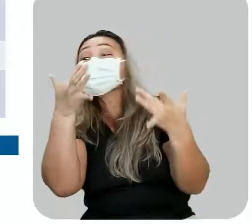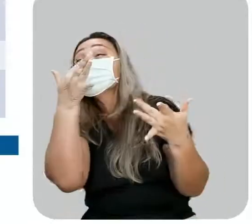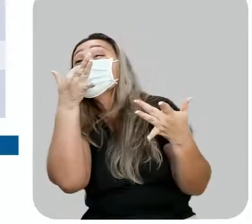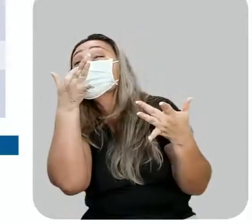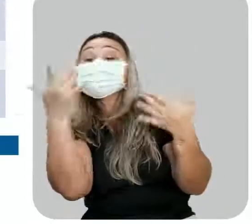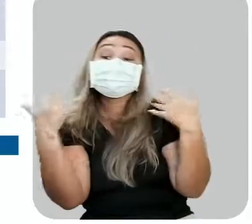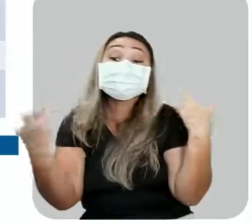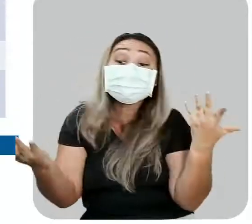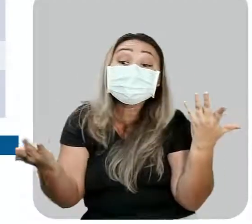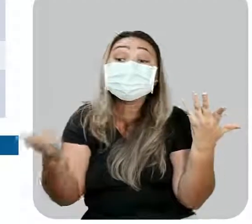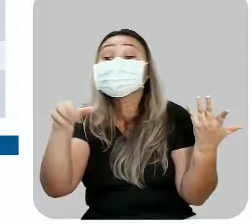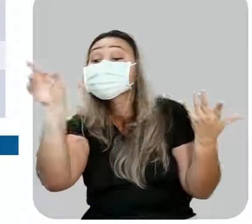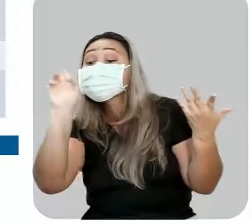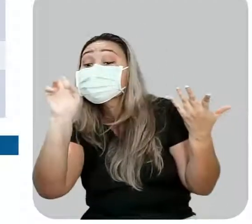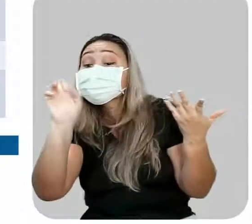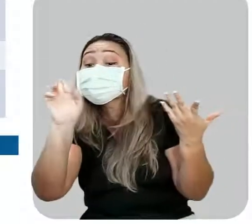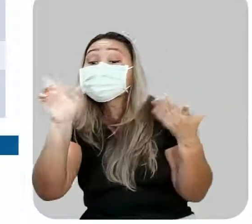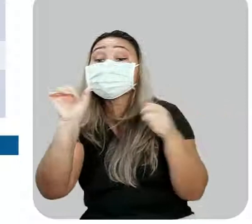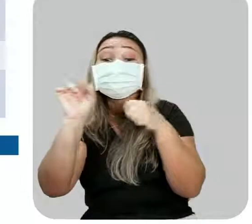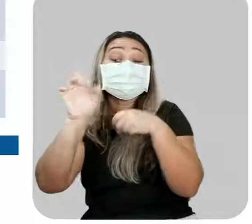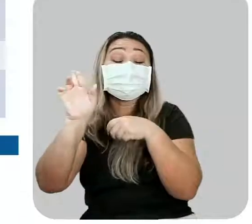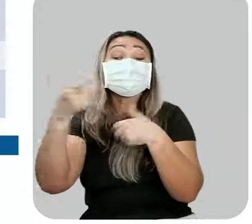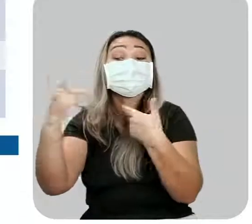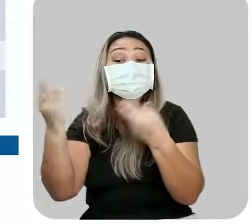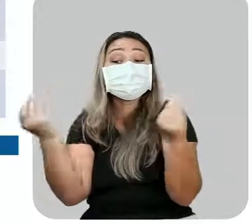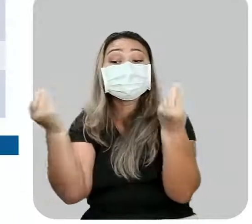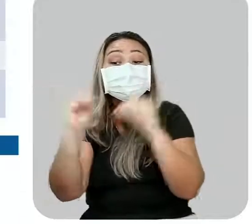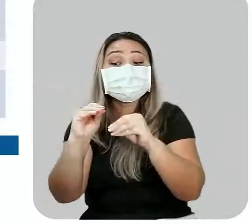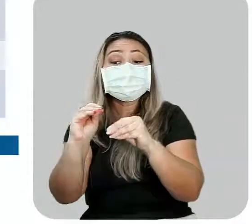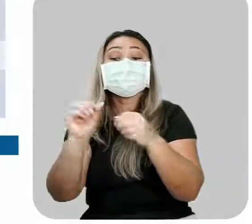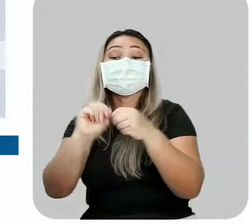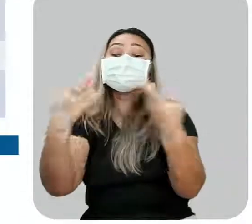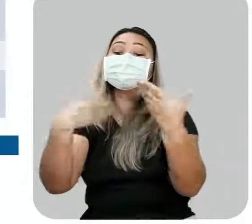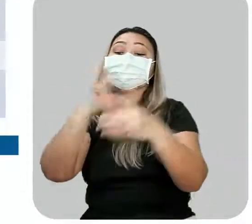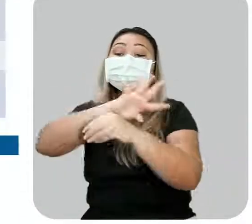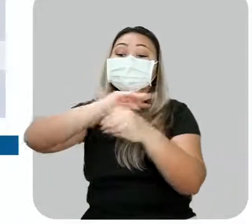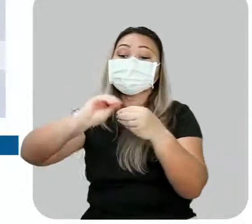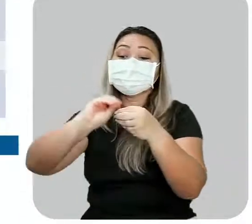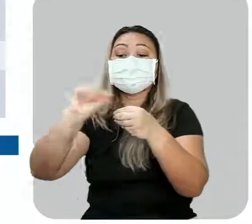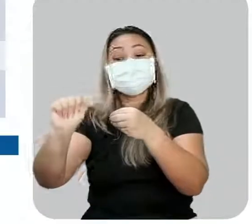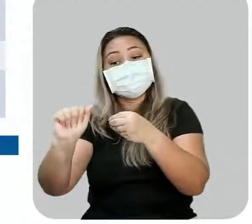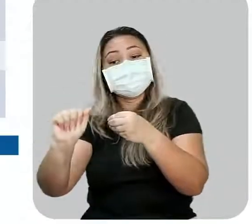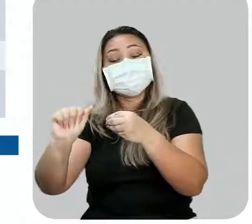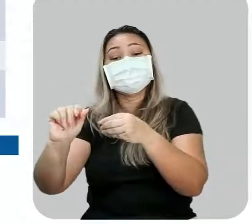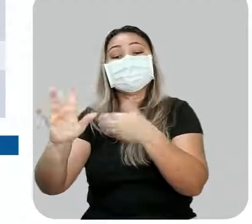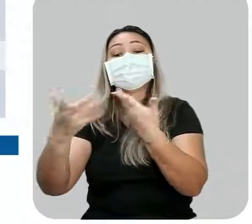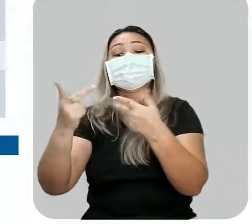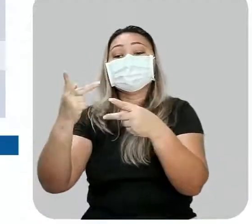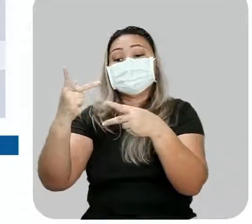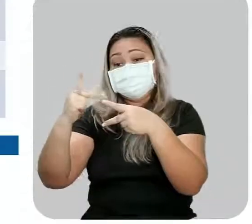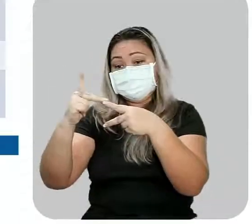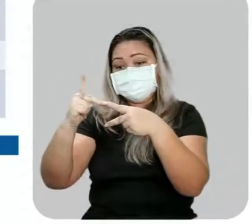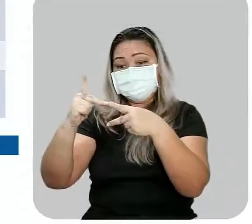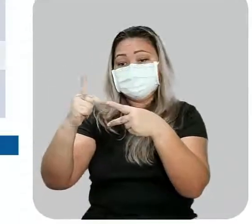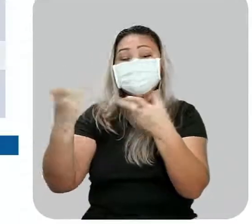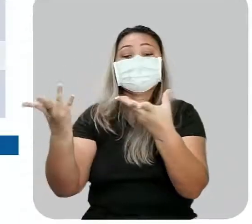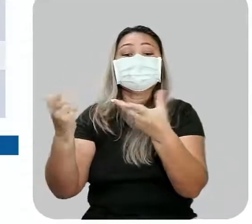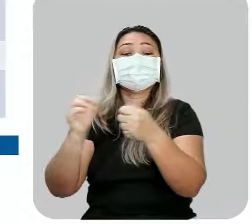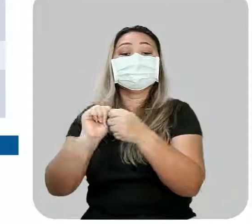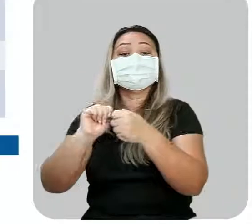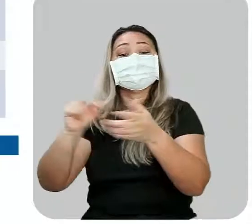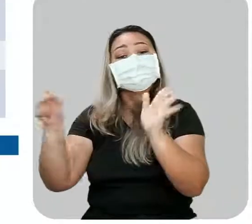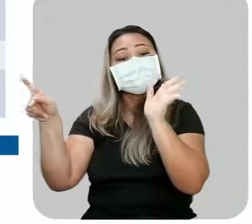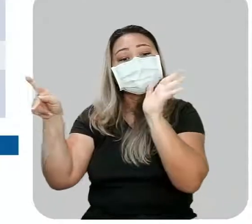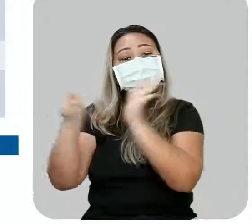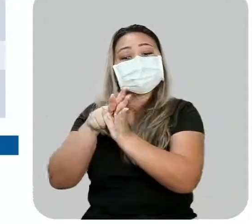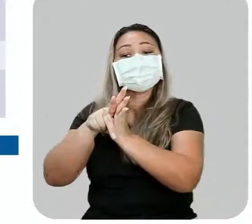teatral? Entendeu? A sempre vai pedir a preposição a. No sentido de pertencer,